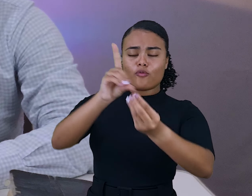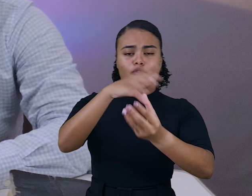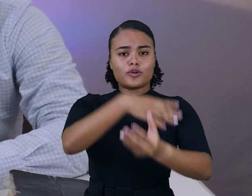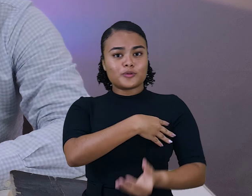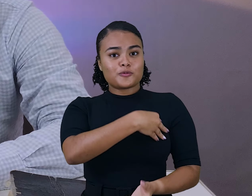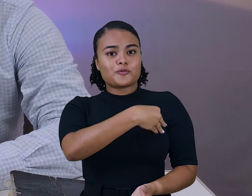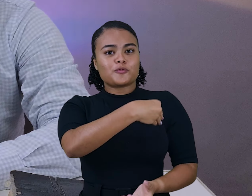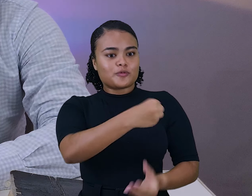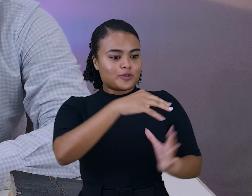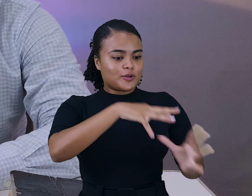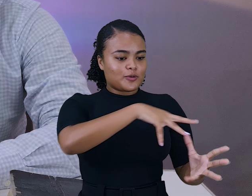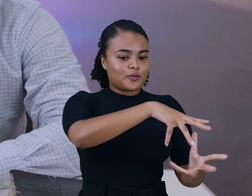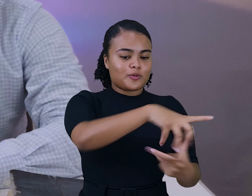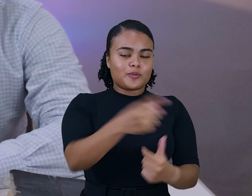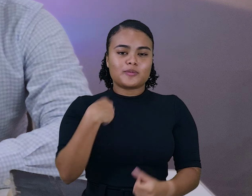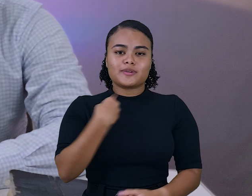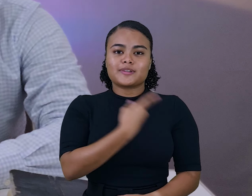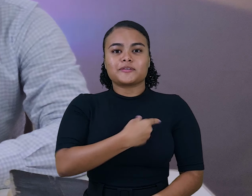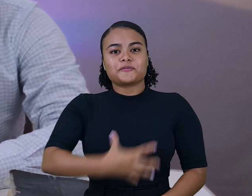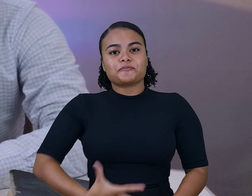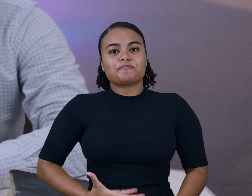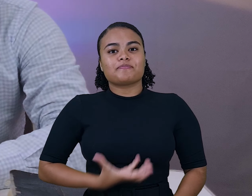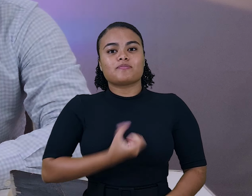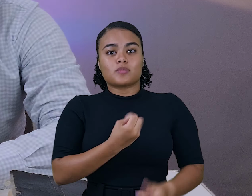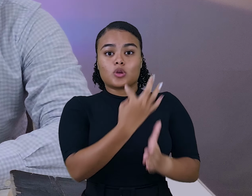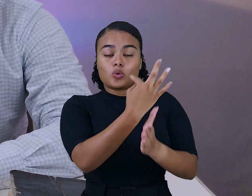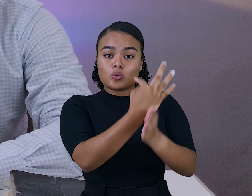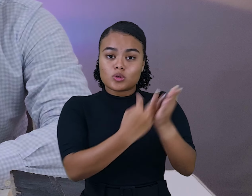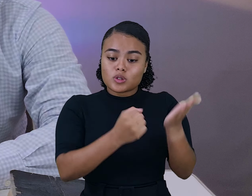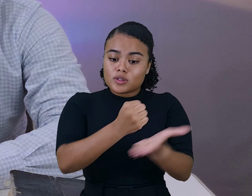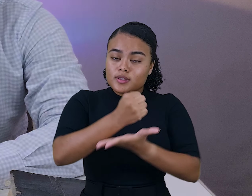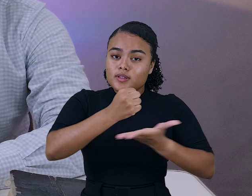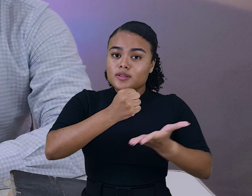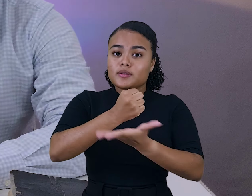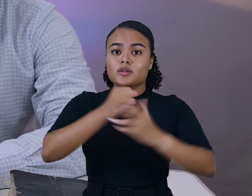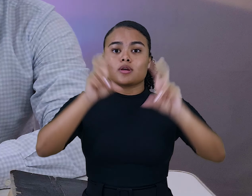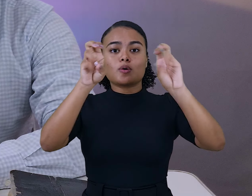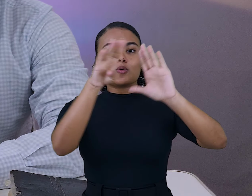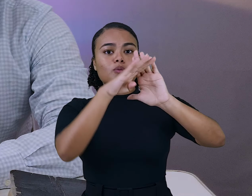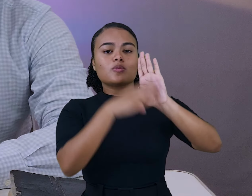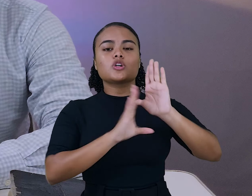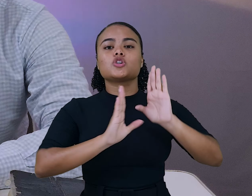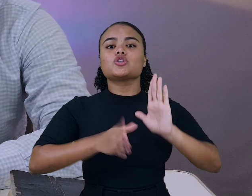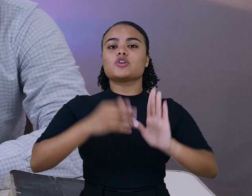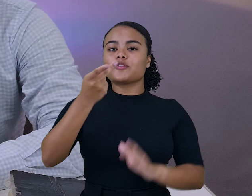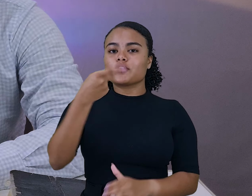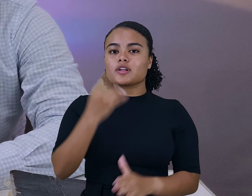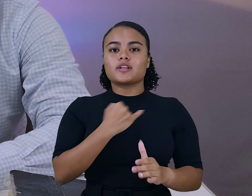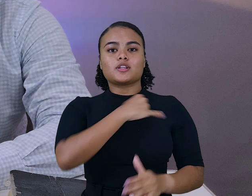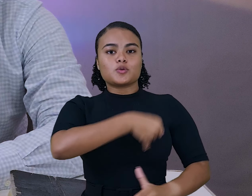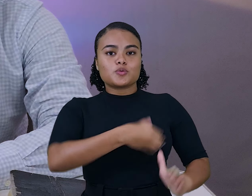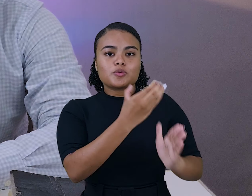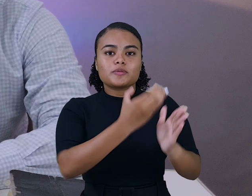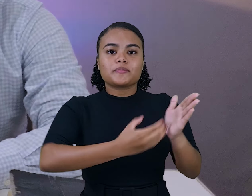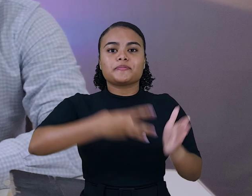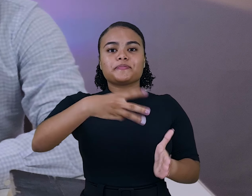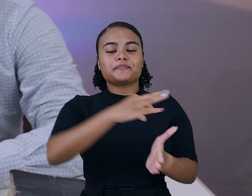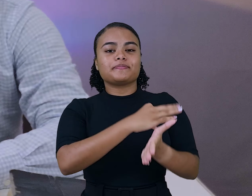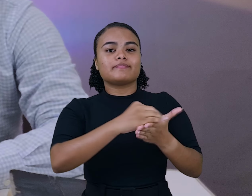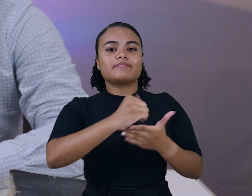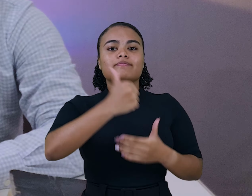seu Filho ao mundo para nos salvar. O texto que dá base para esse subtópico já foi mencionado, João capítulo